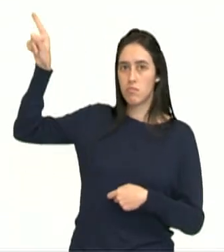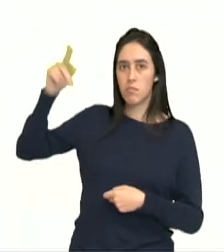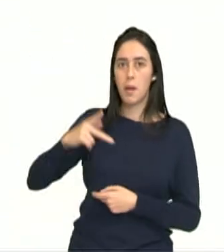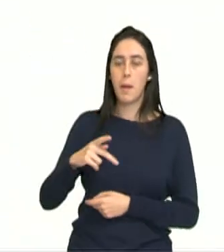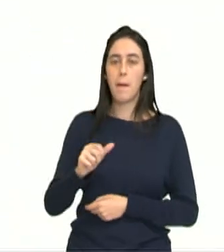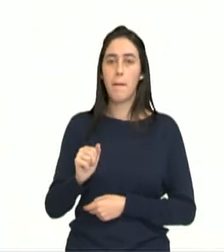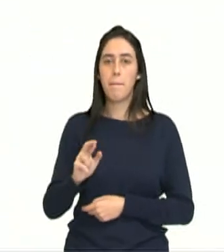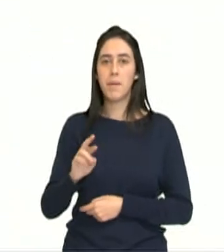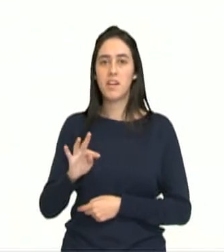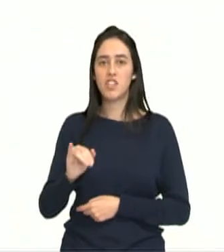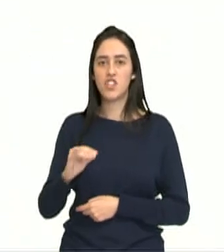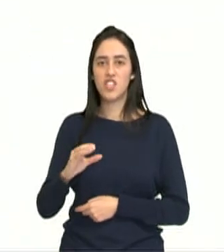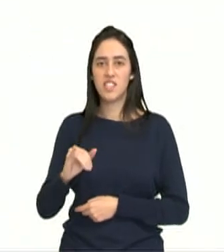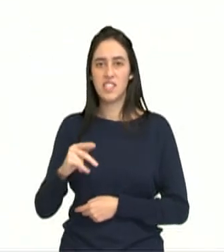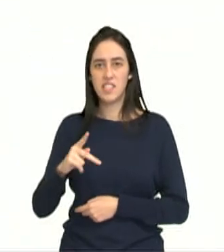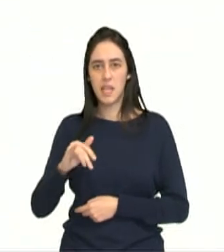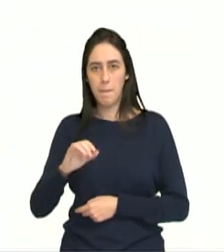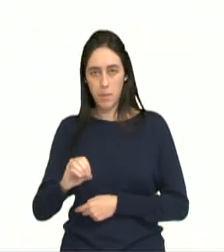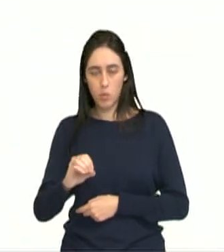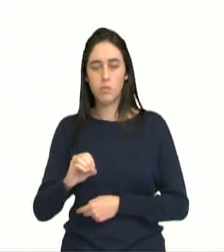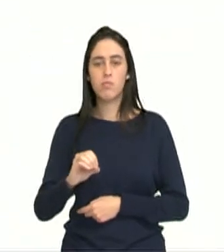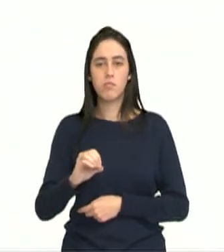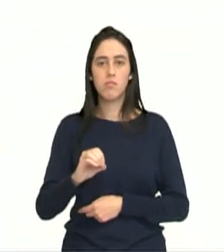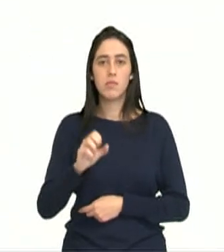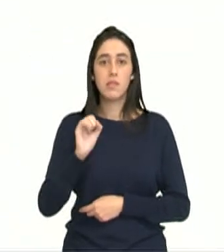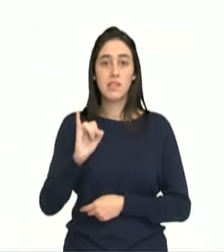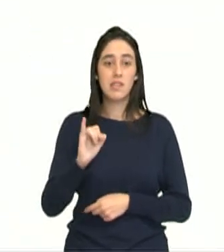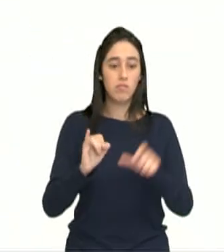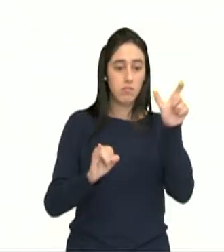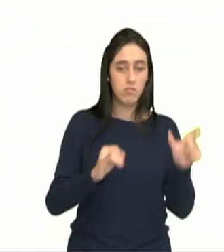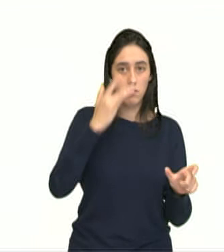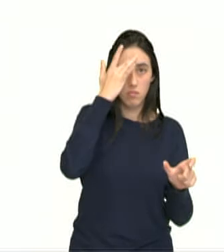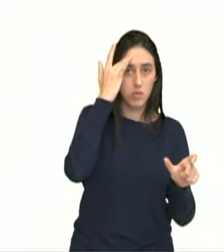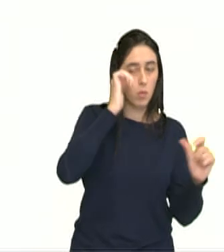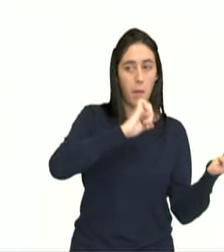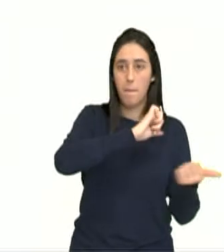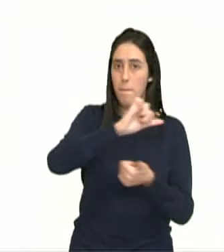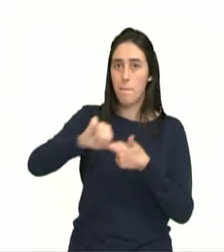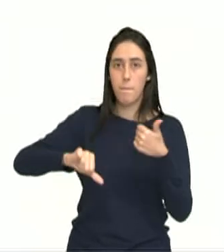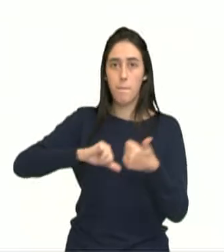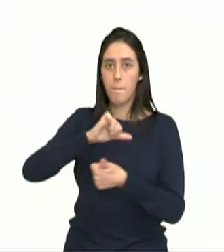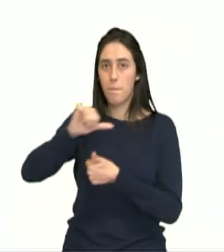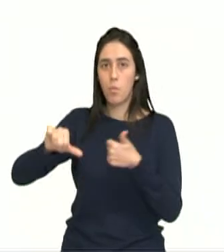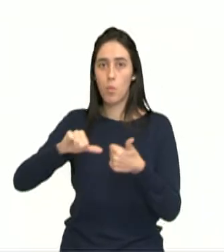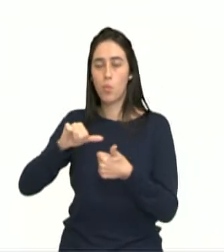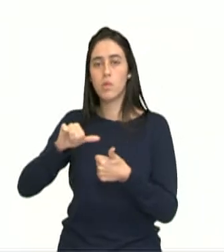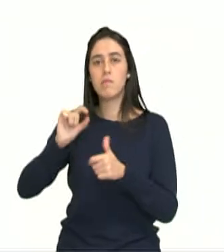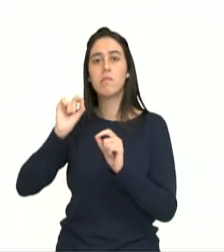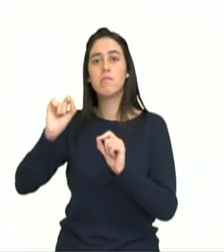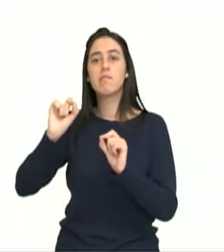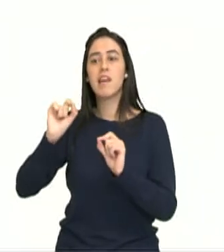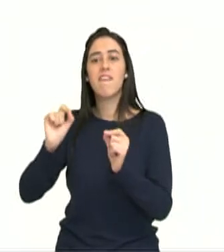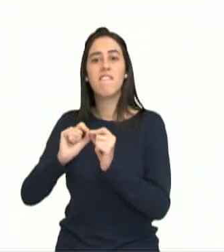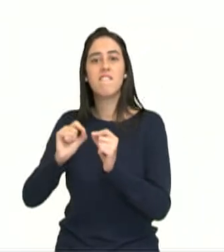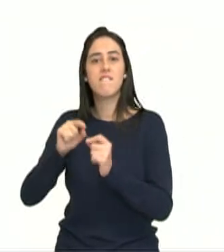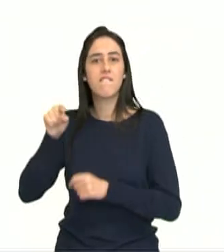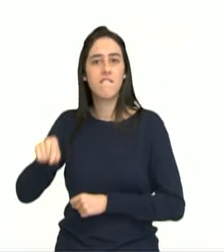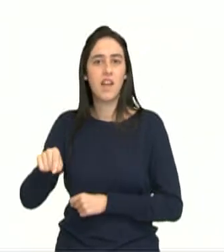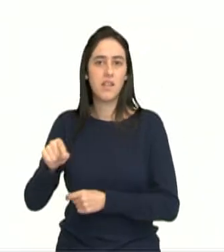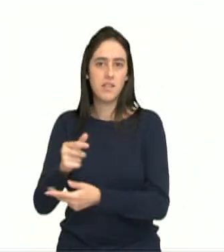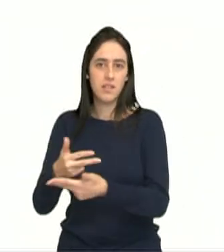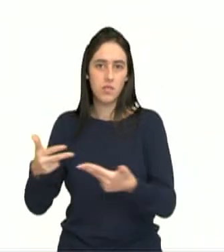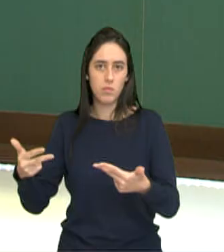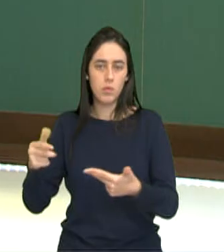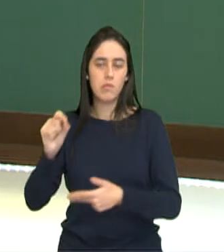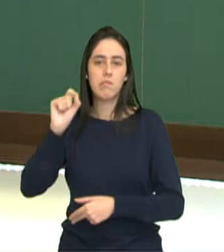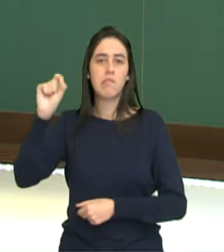objeto, vira o sujeito da frase, e o que era o sujeito passa a ser o que a gente chama de doer, né, pessoal? Aquele que fez a ação, que